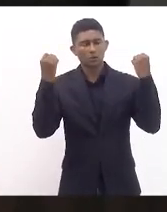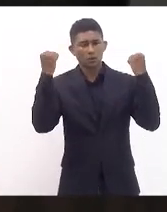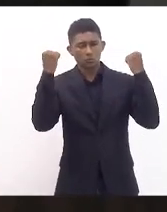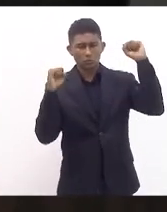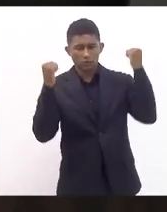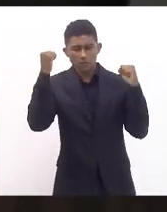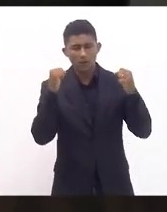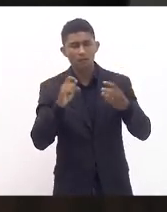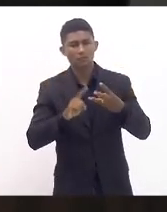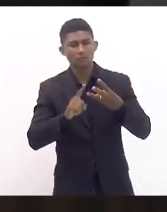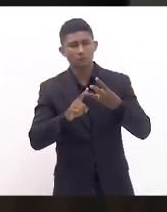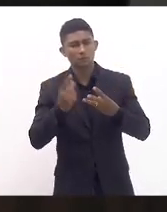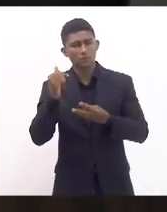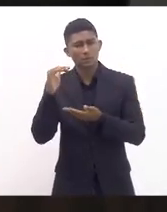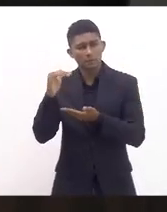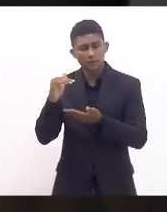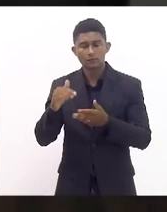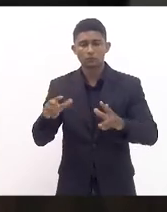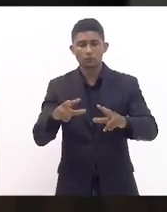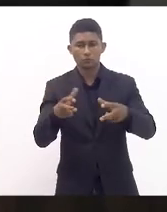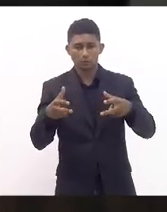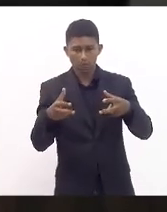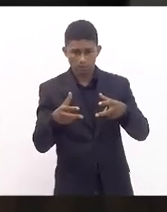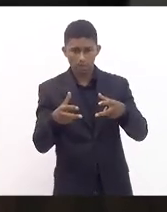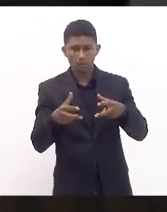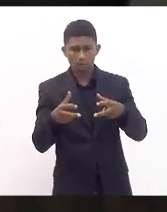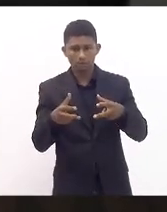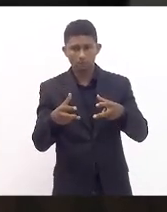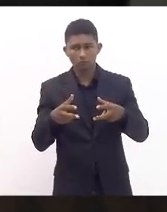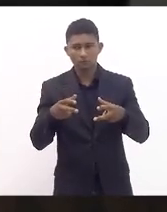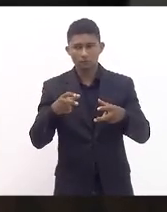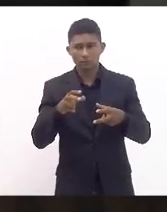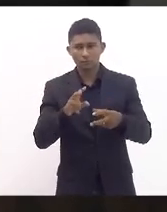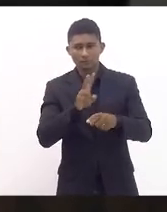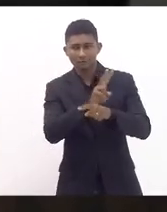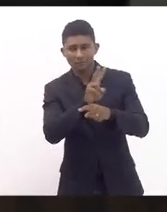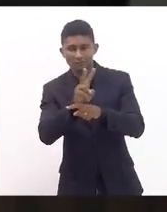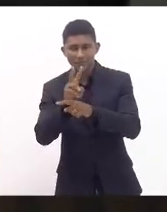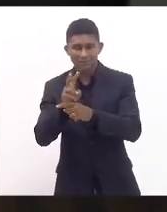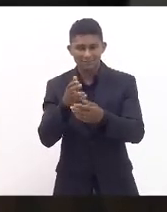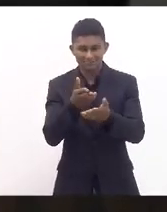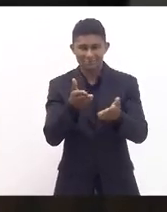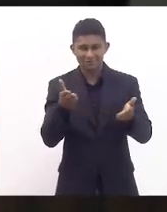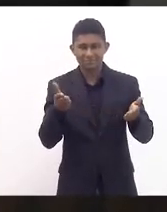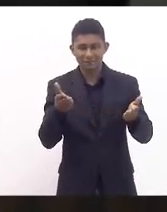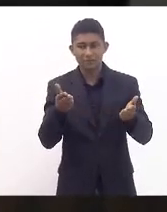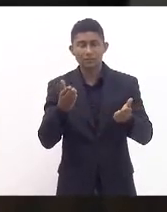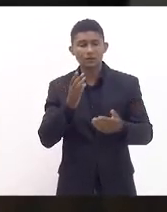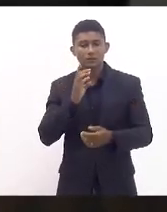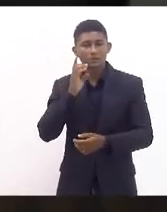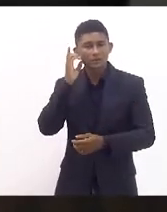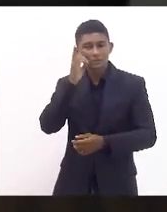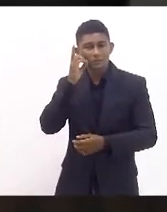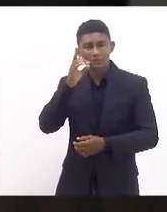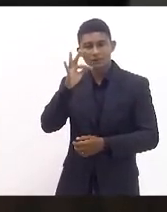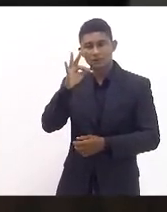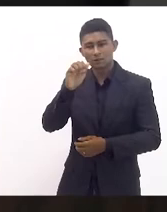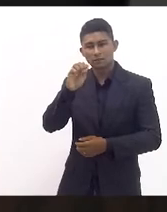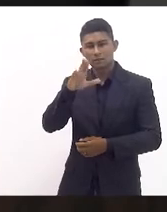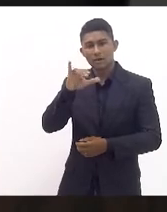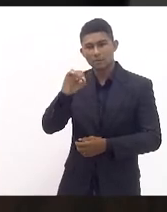de Orçamento. Para emitir parecer pela Comissão de Defesa do Consumidor, deputado Fábio Silva.